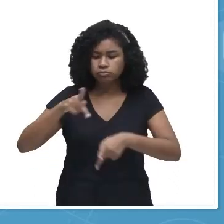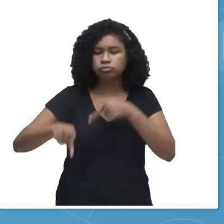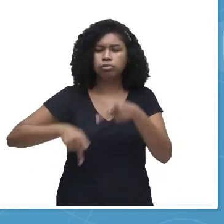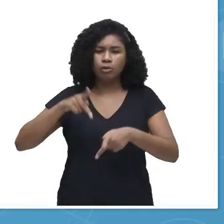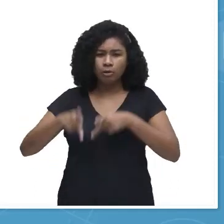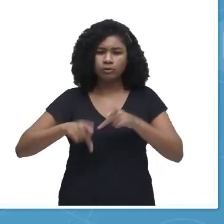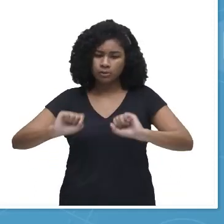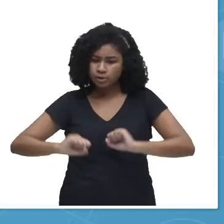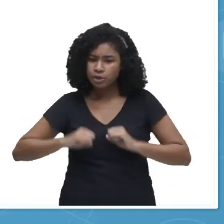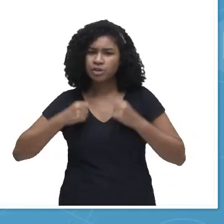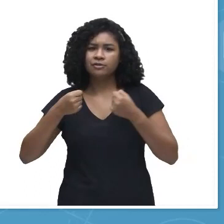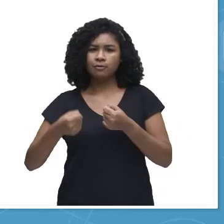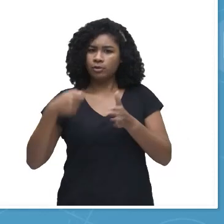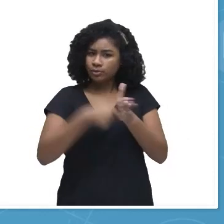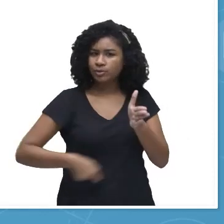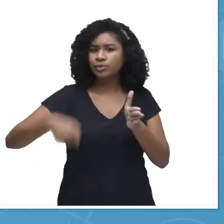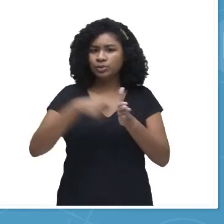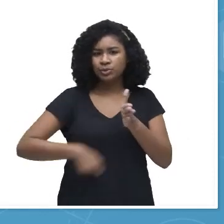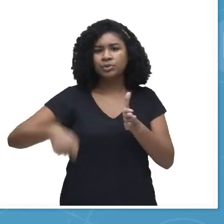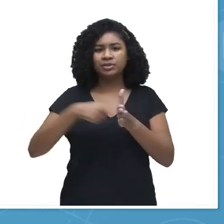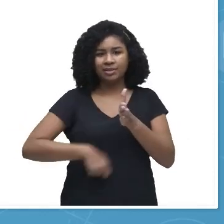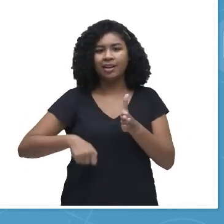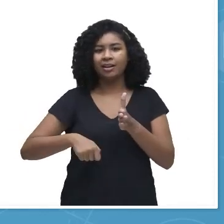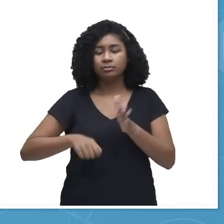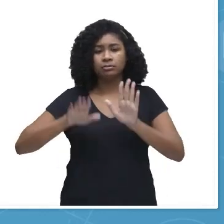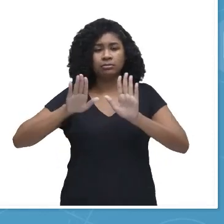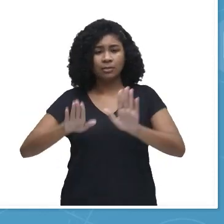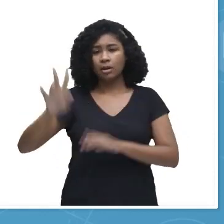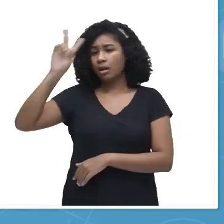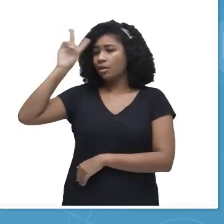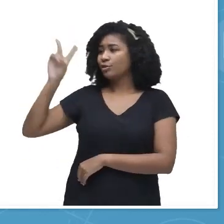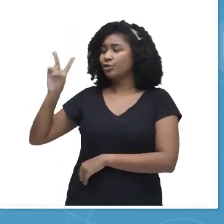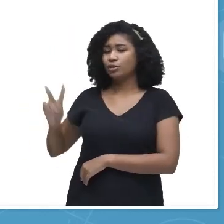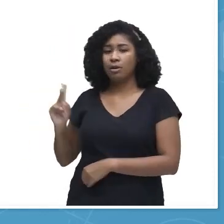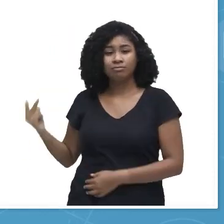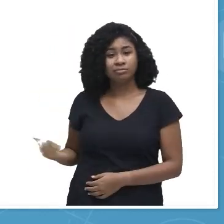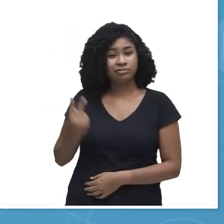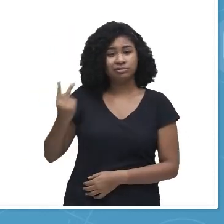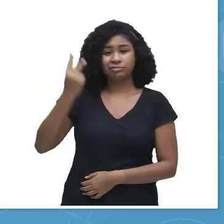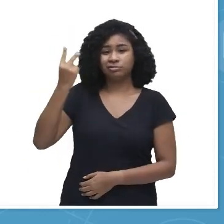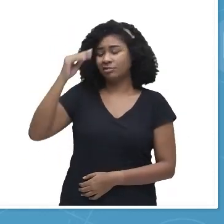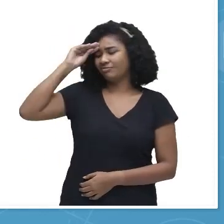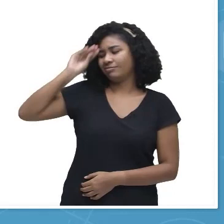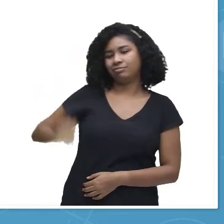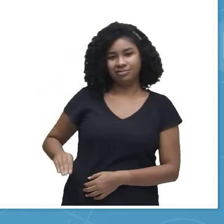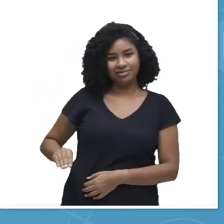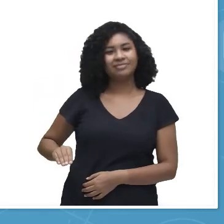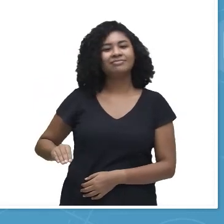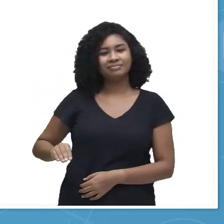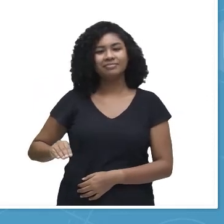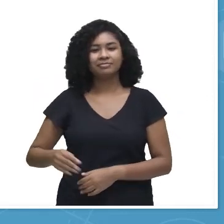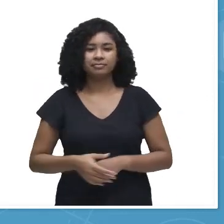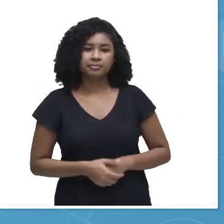mentalidade dominante, que muitas vezes não valoriza as raízes históricas que constituem o povo brasileiro. Vamos